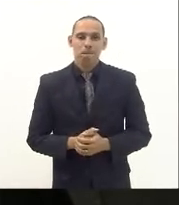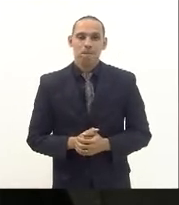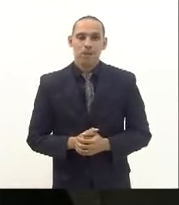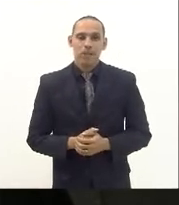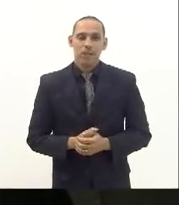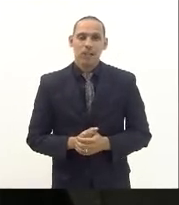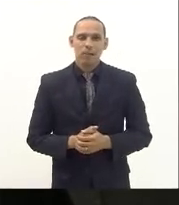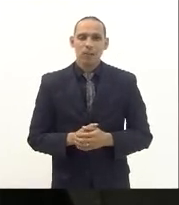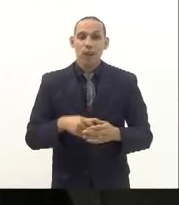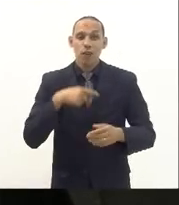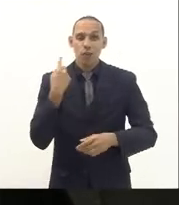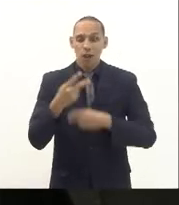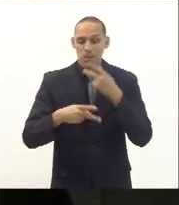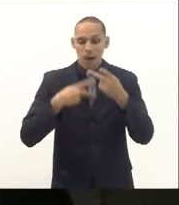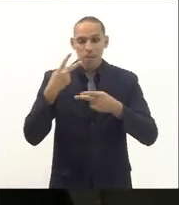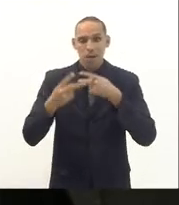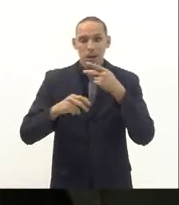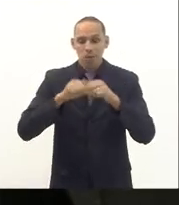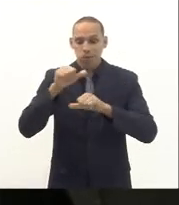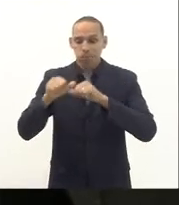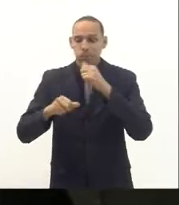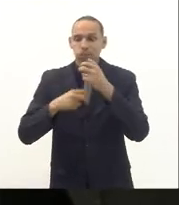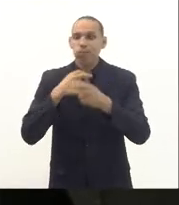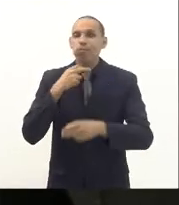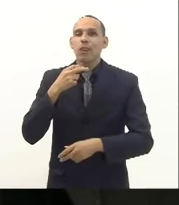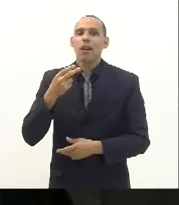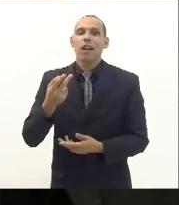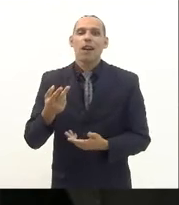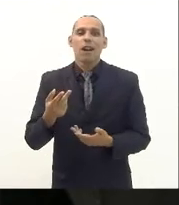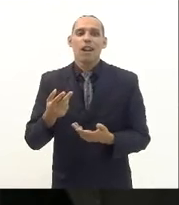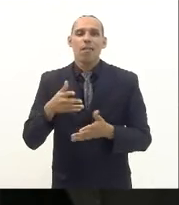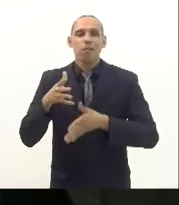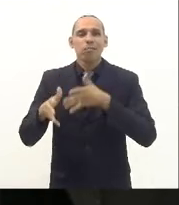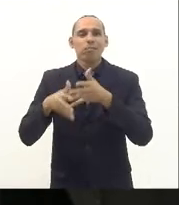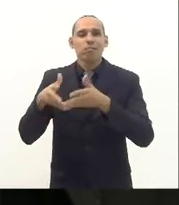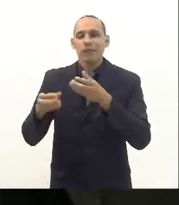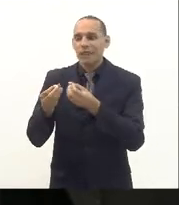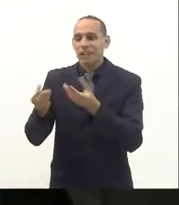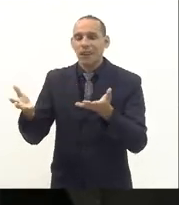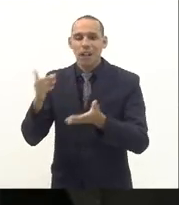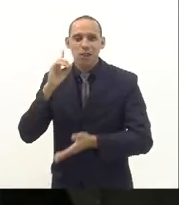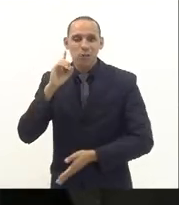que leva a nossa voz aos deficientes auditivos